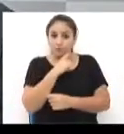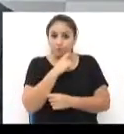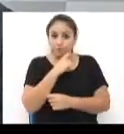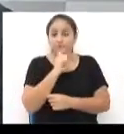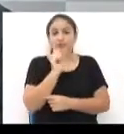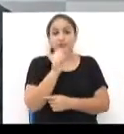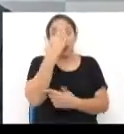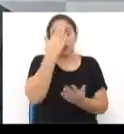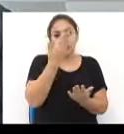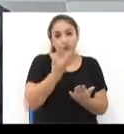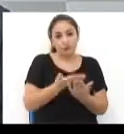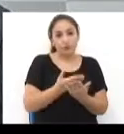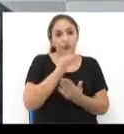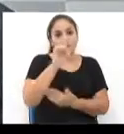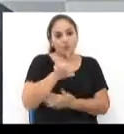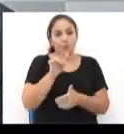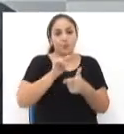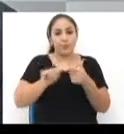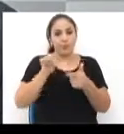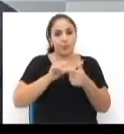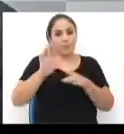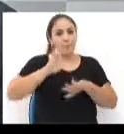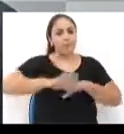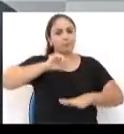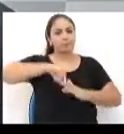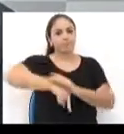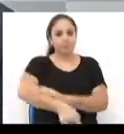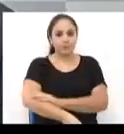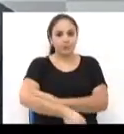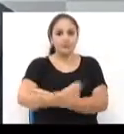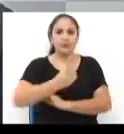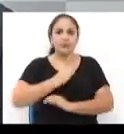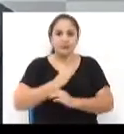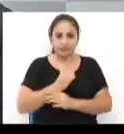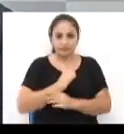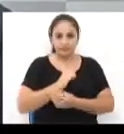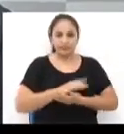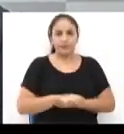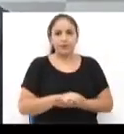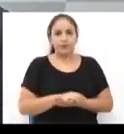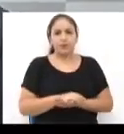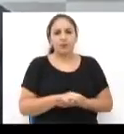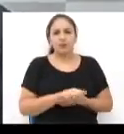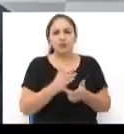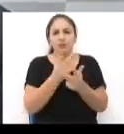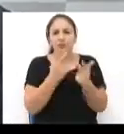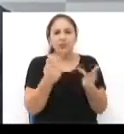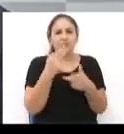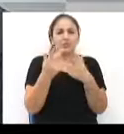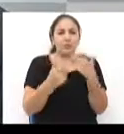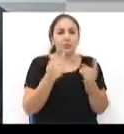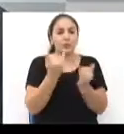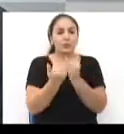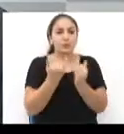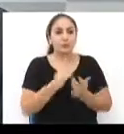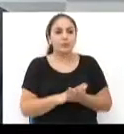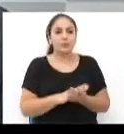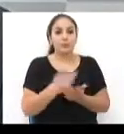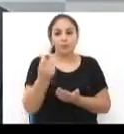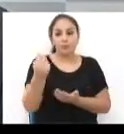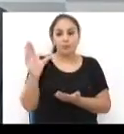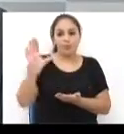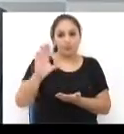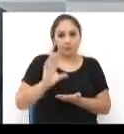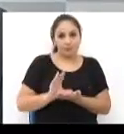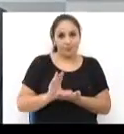sou, acredito serem as causas mais profundas que as meras pontuações acerca, por exemplo, do financiamento público